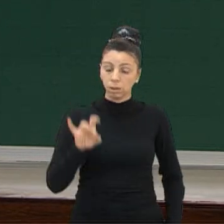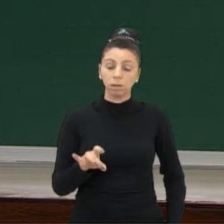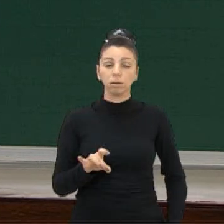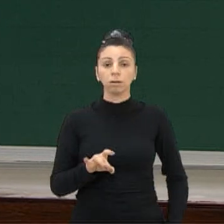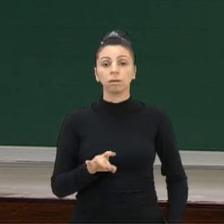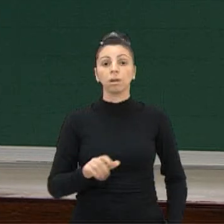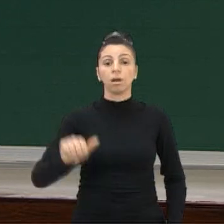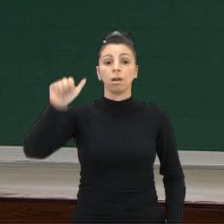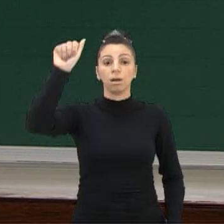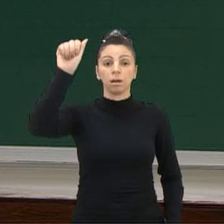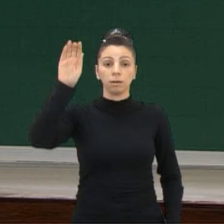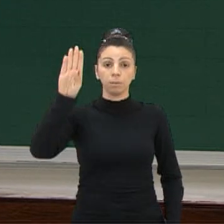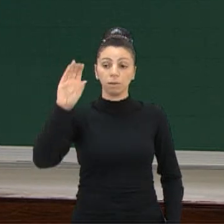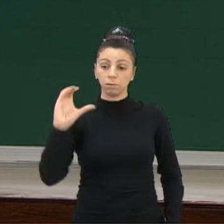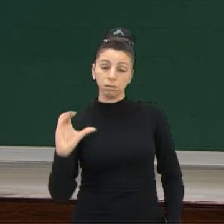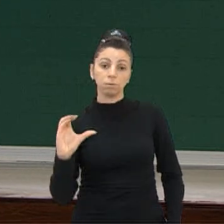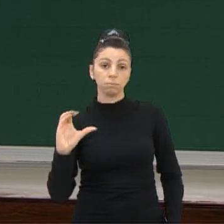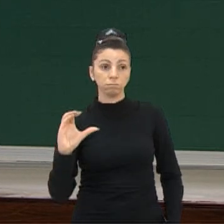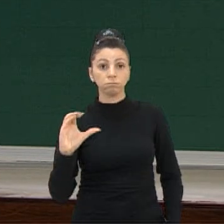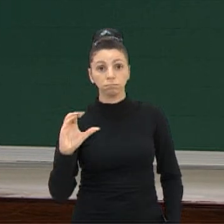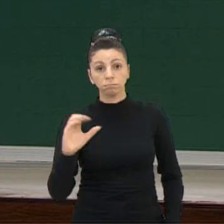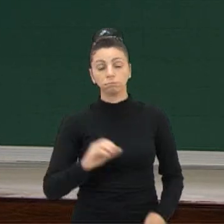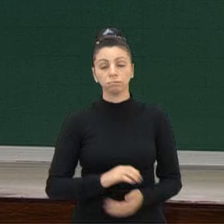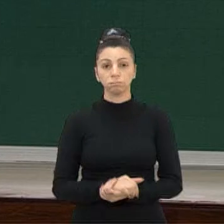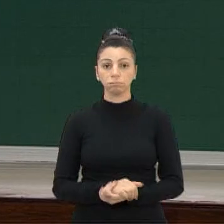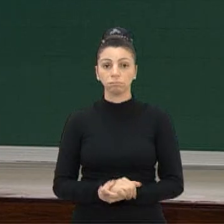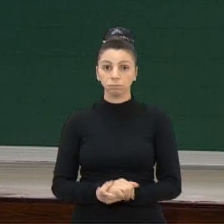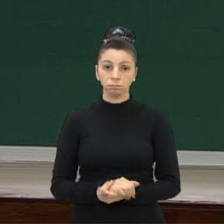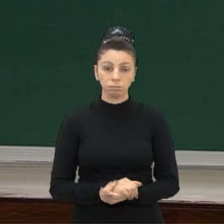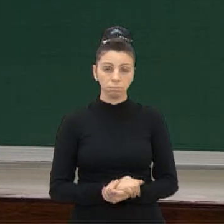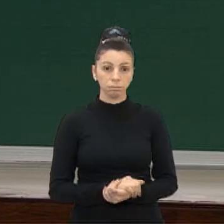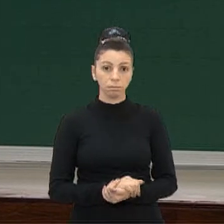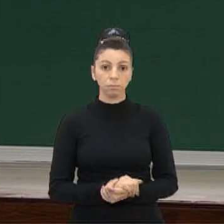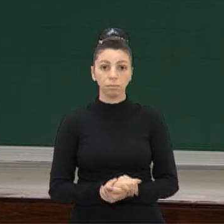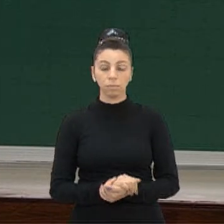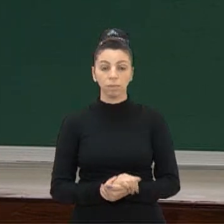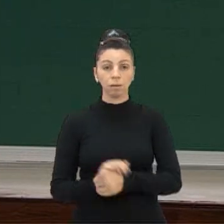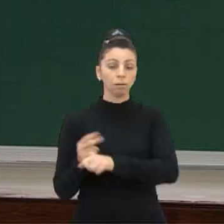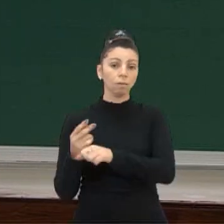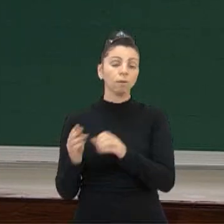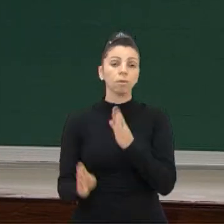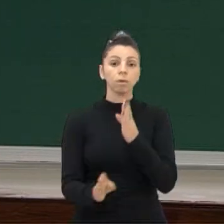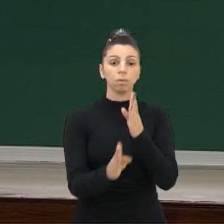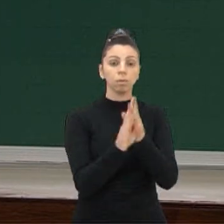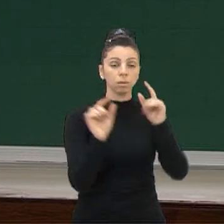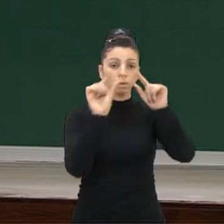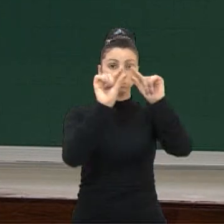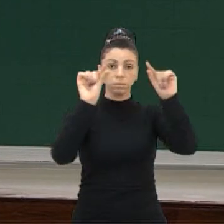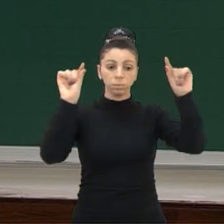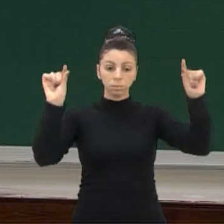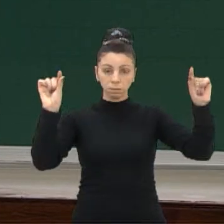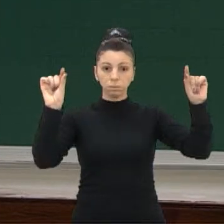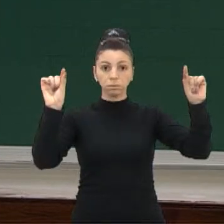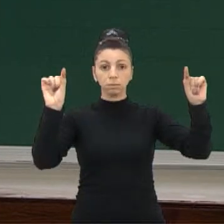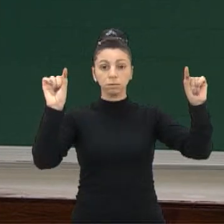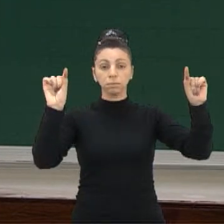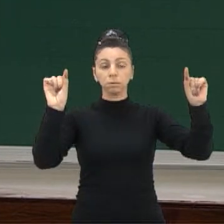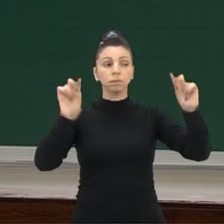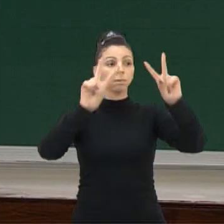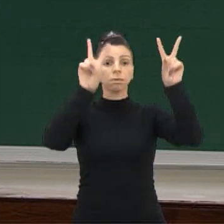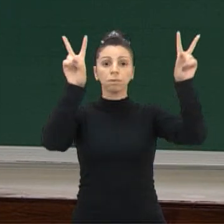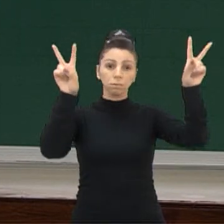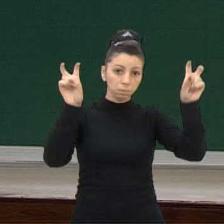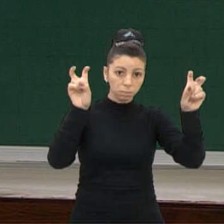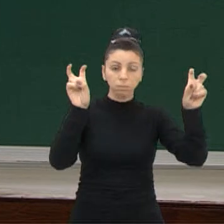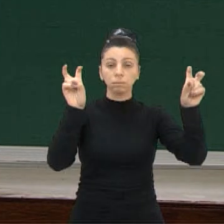letras aqui, né, dos enunciados das letras aqui. Então, vocês vão encontrar uma passagem ali na crônica que identifica o assunto, o